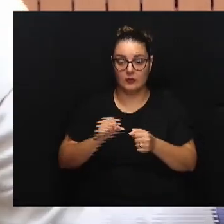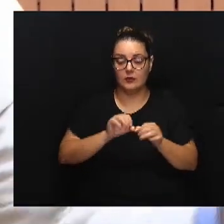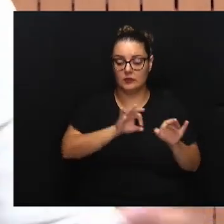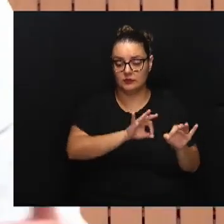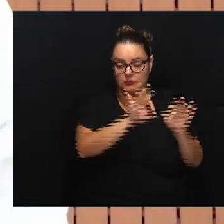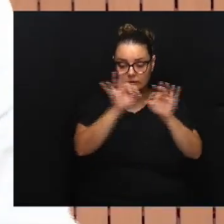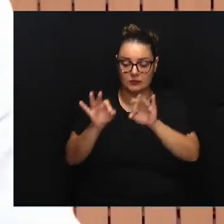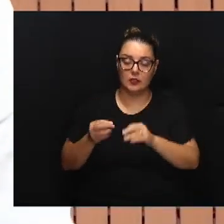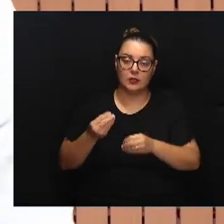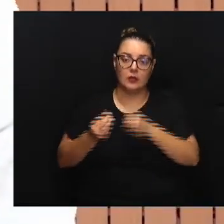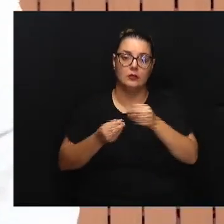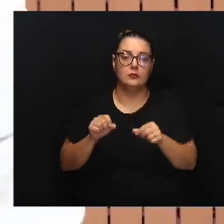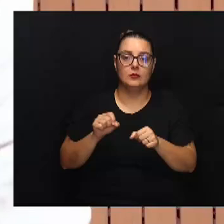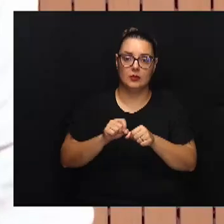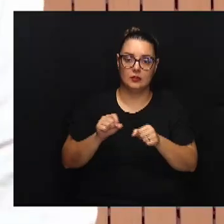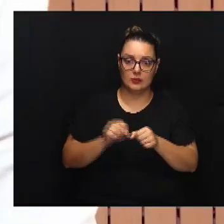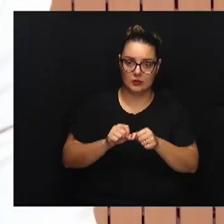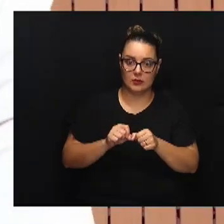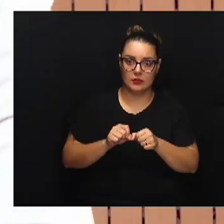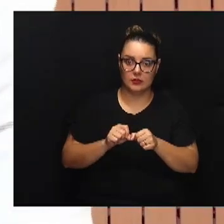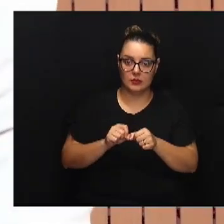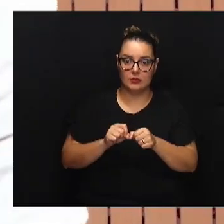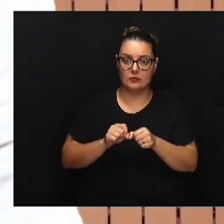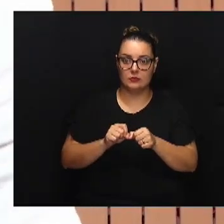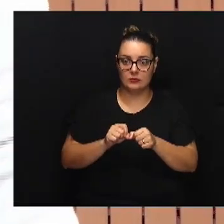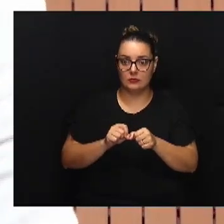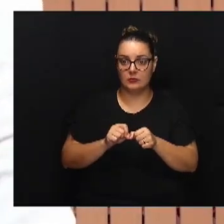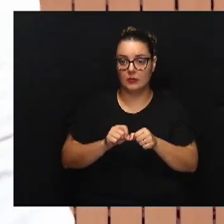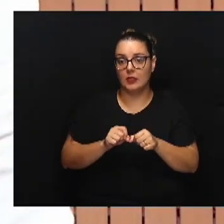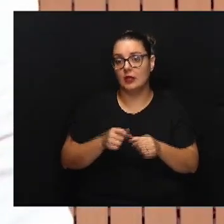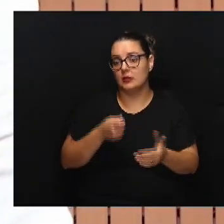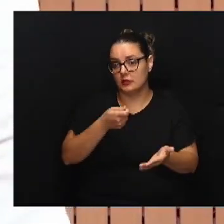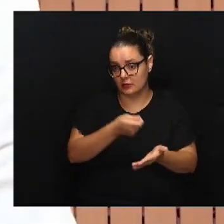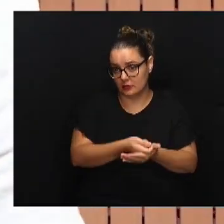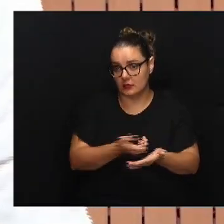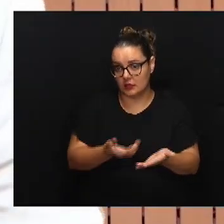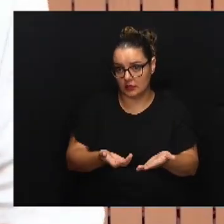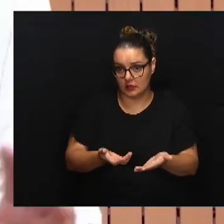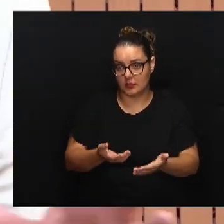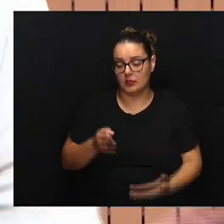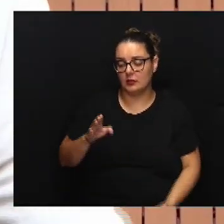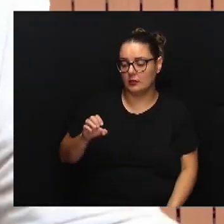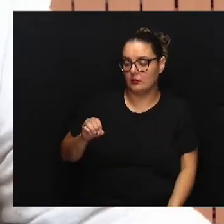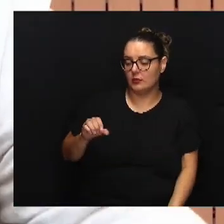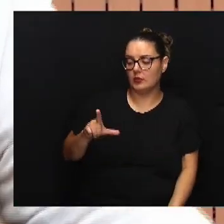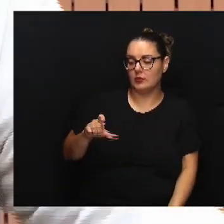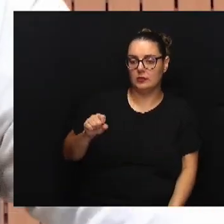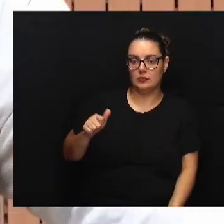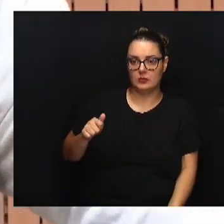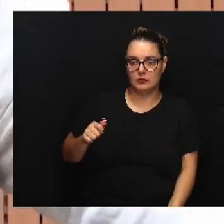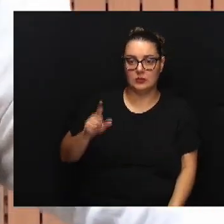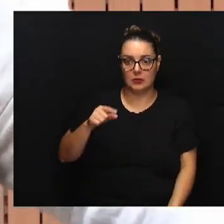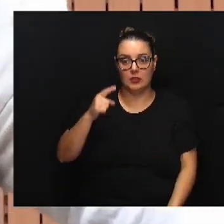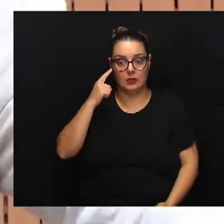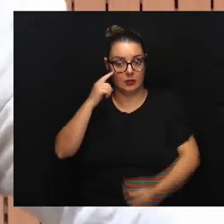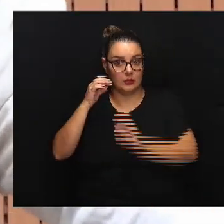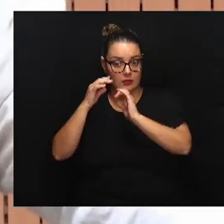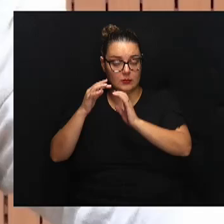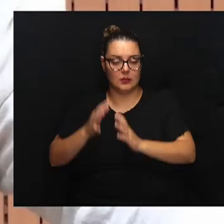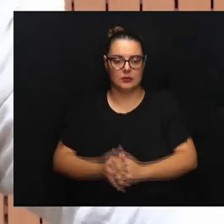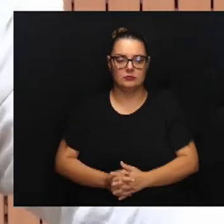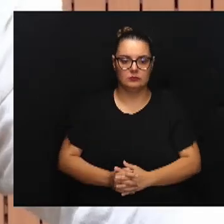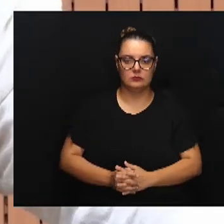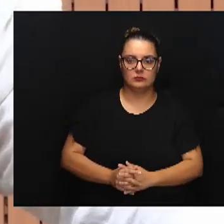como farão esse, né, até para o pagamento das bolsas. É um pouco esse que nós pensamos. Eu acho